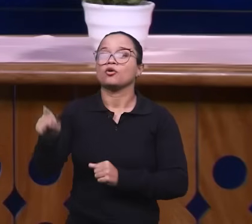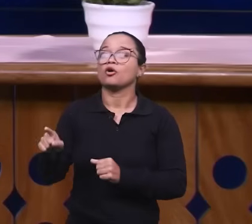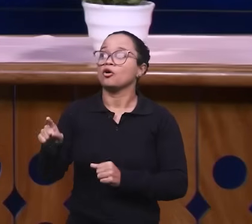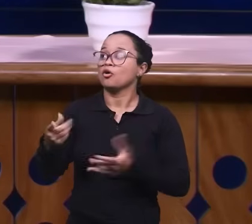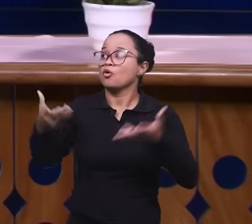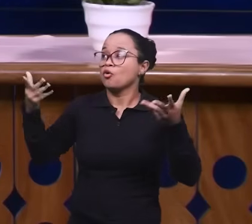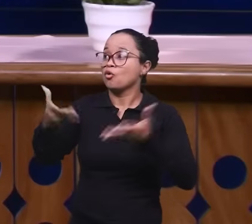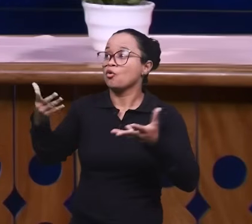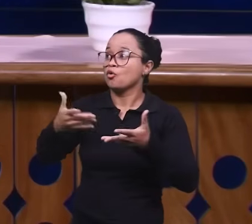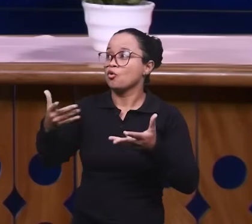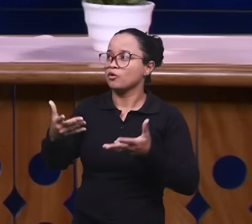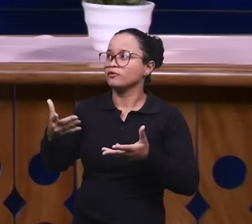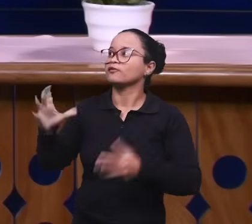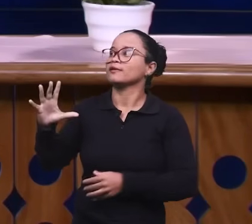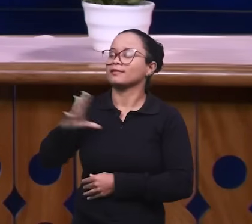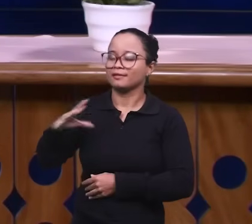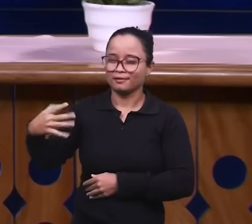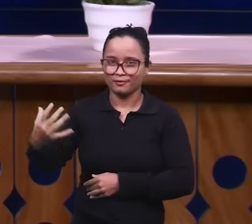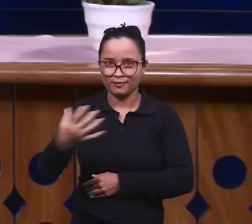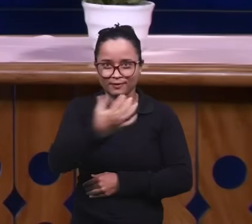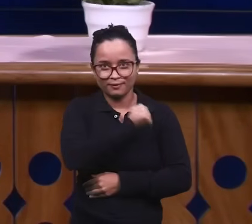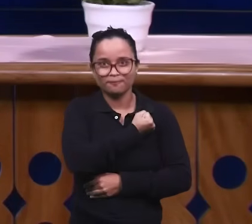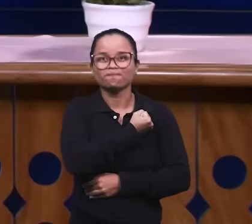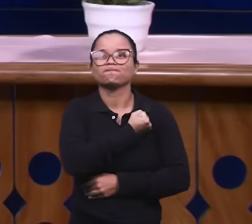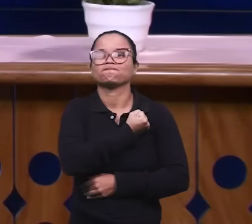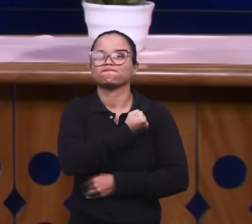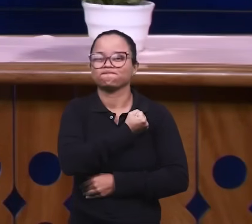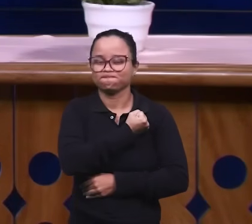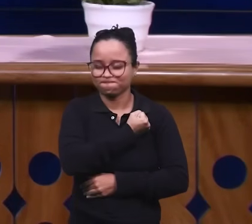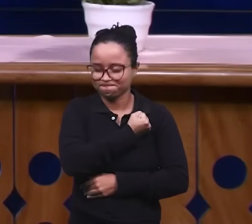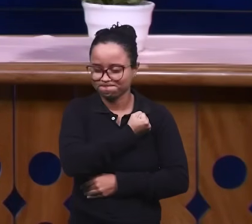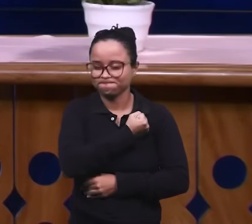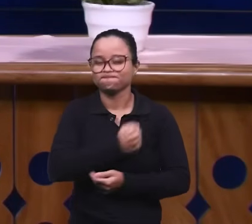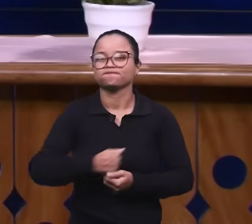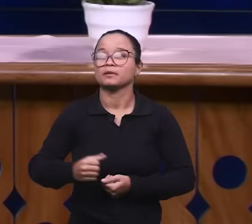hoje entrou salvação